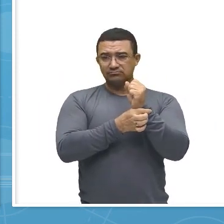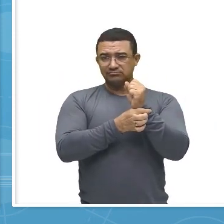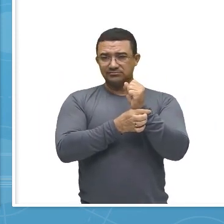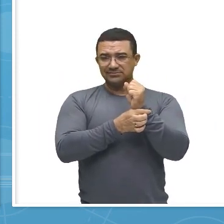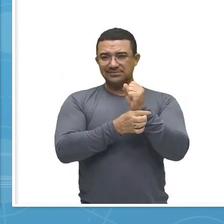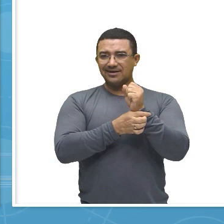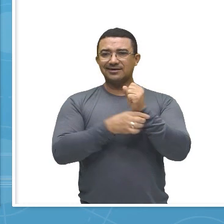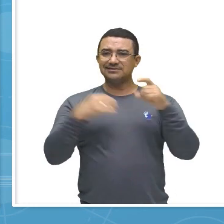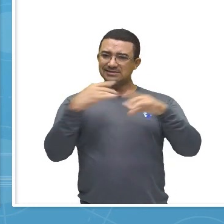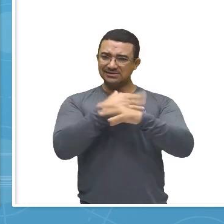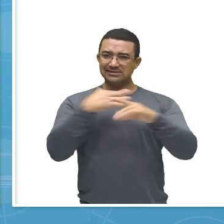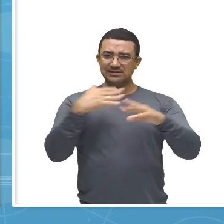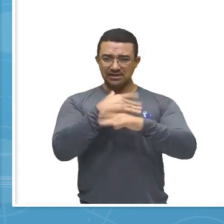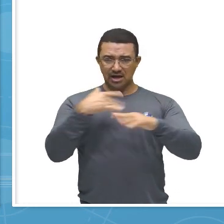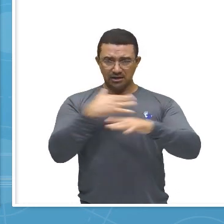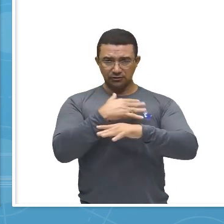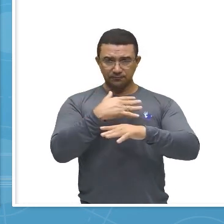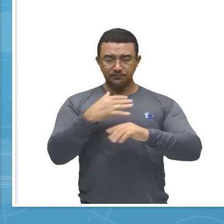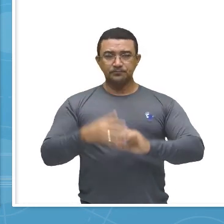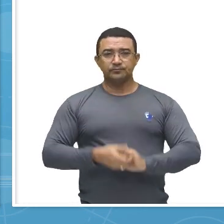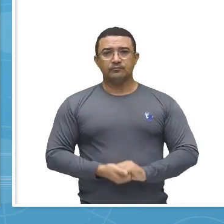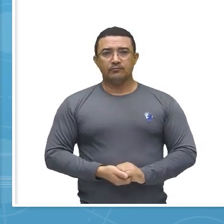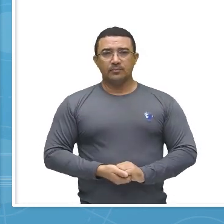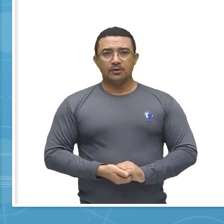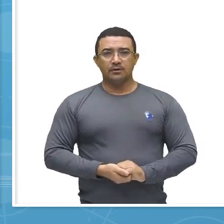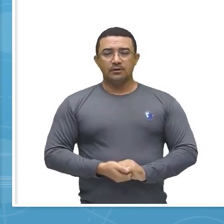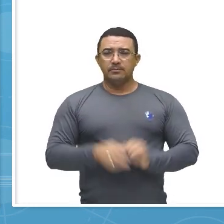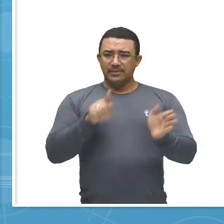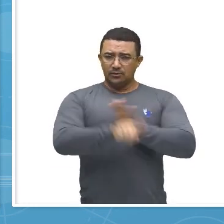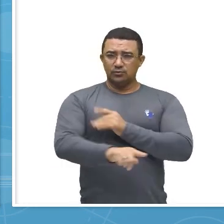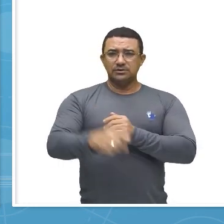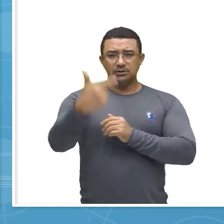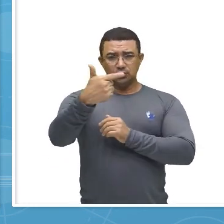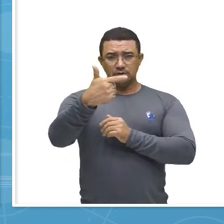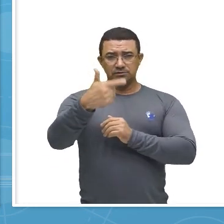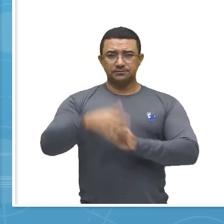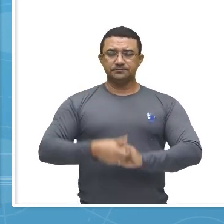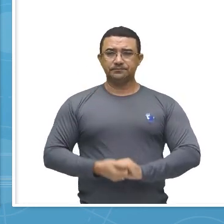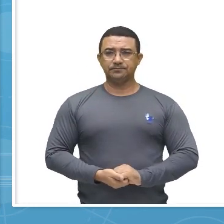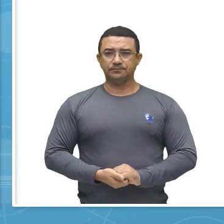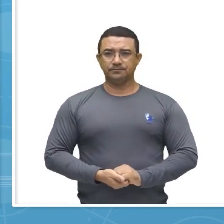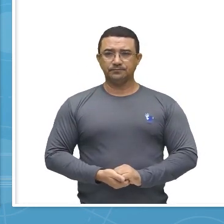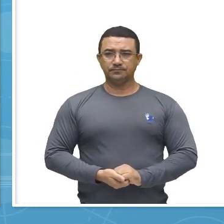correta, a letra B. Aí nós temos a segunda questão, que diz o seguinte, olha só.